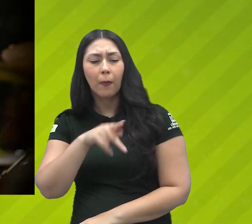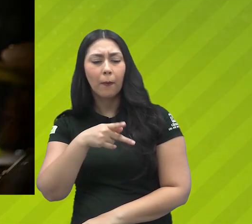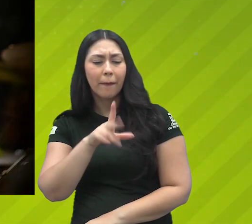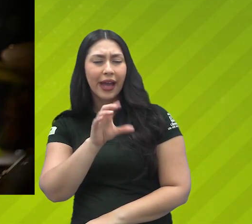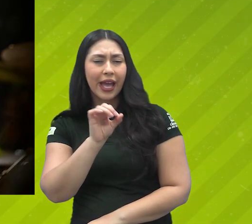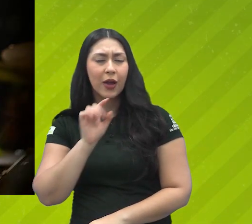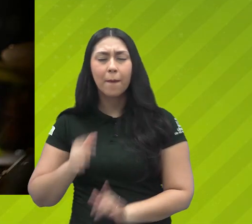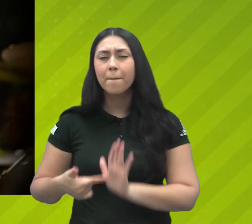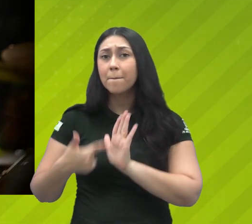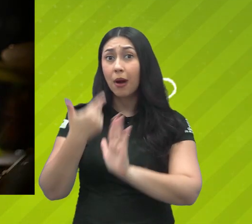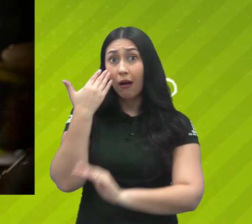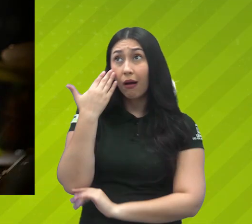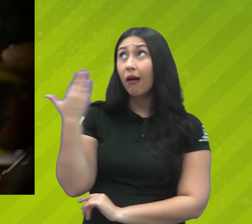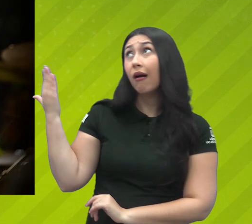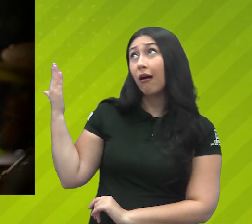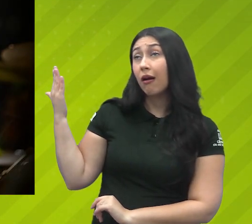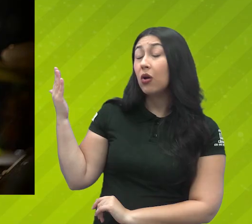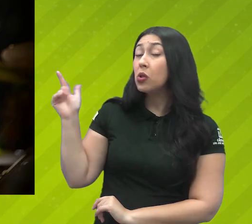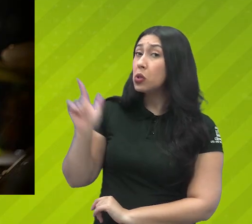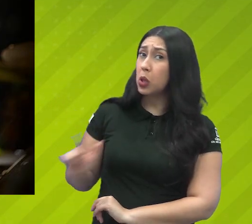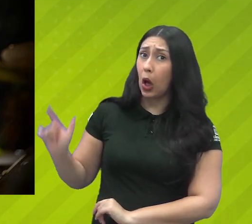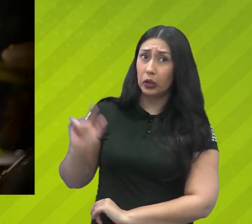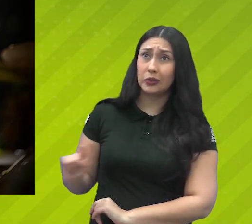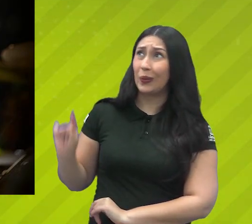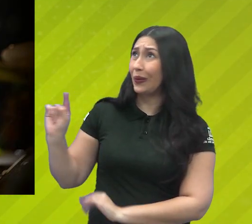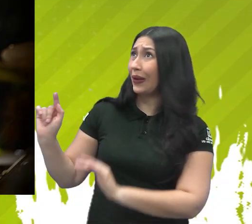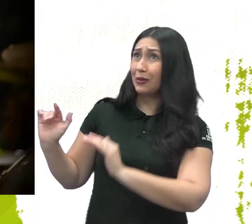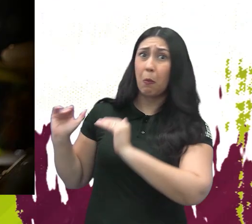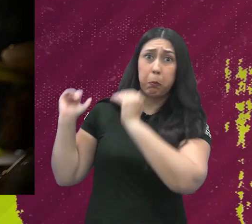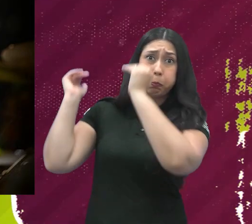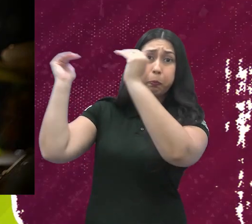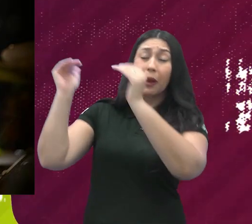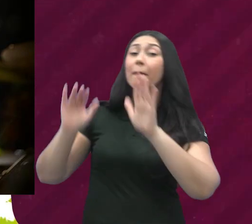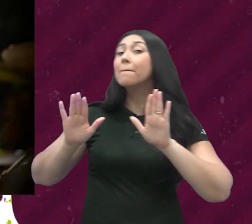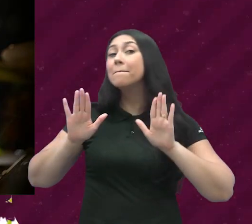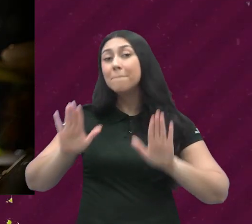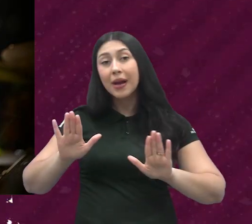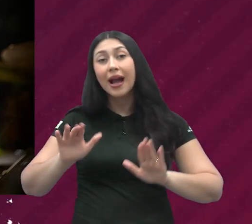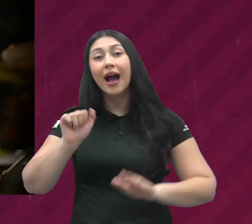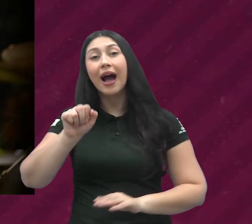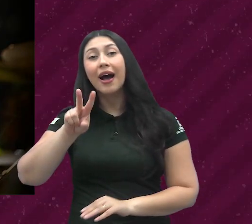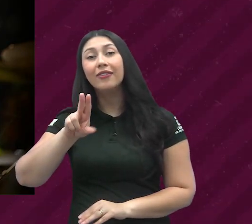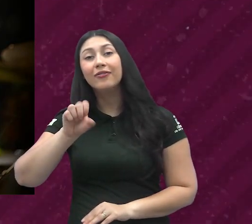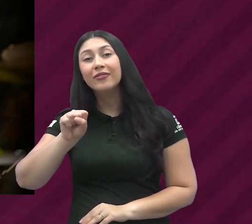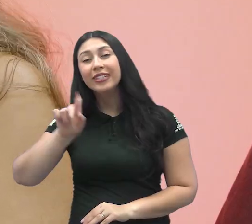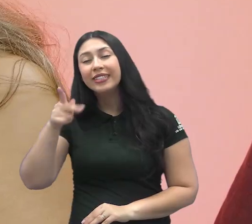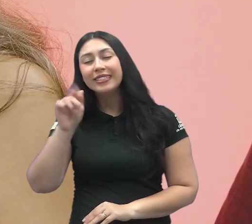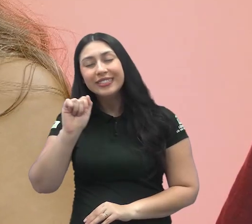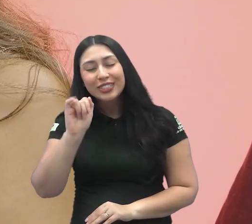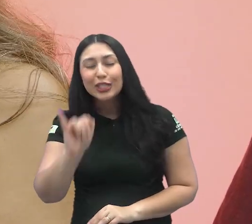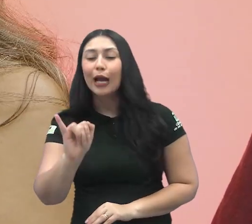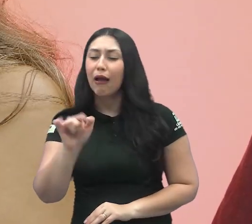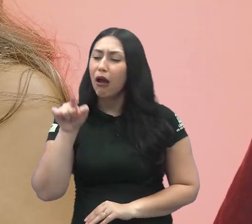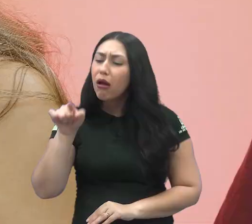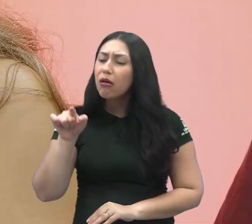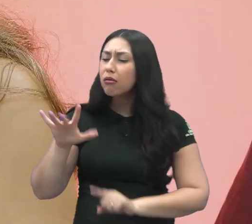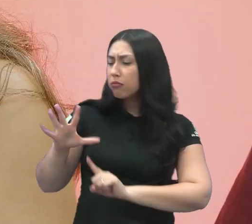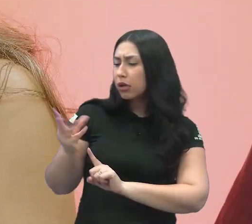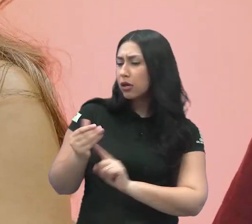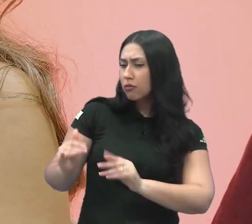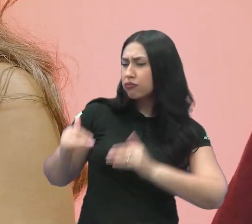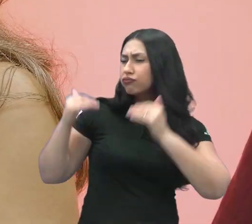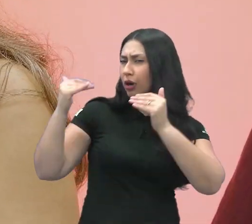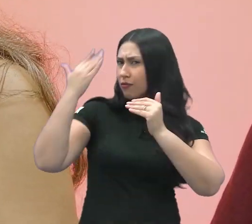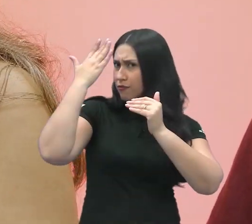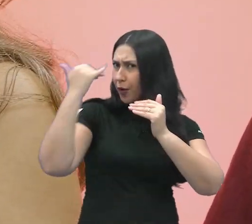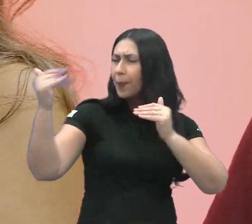Cohen. Óbvio que a minha música tá longe de ser a música do Avishai, mas o Avishai é um grande artista conceituado no mundo